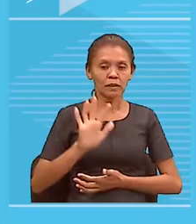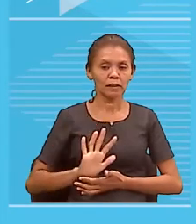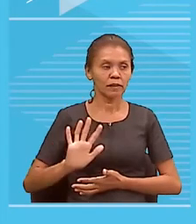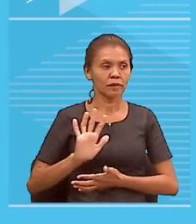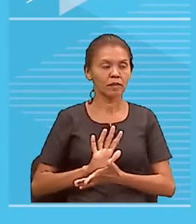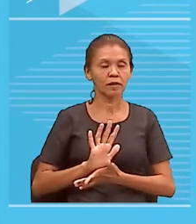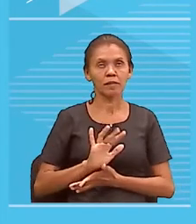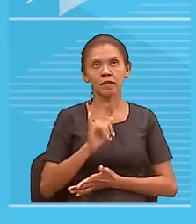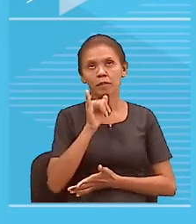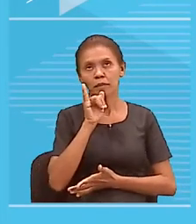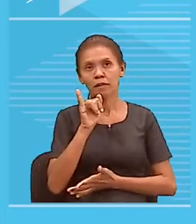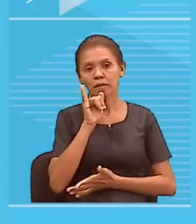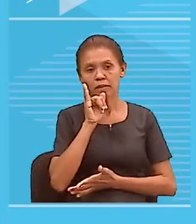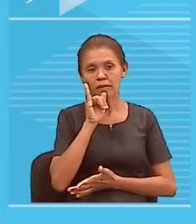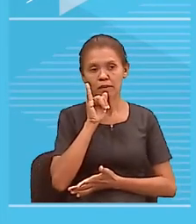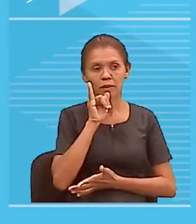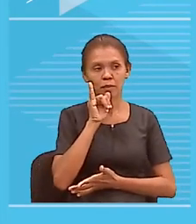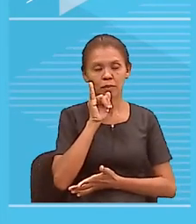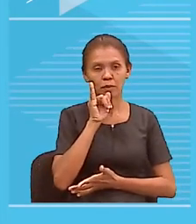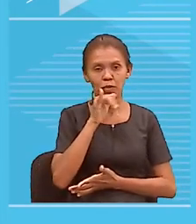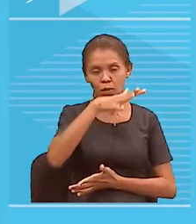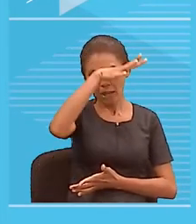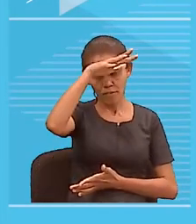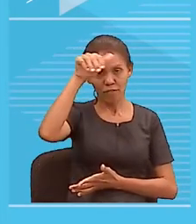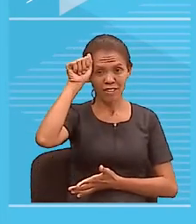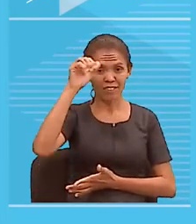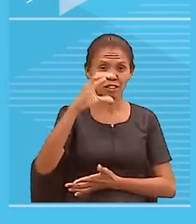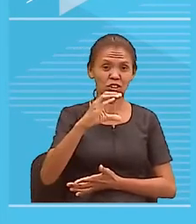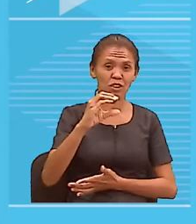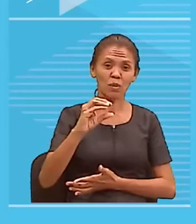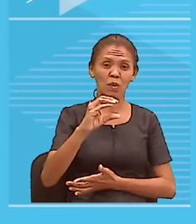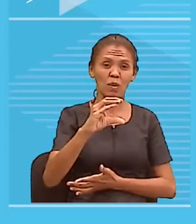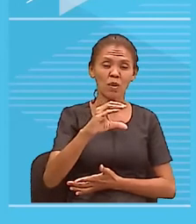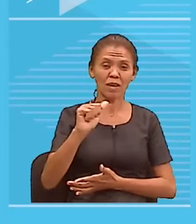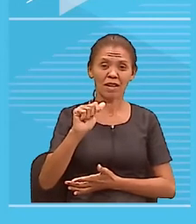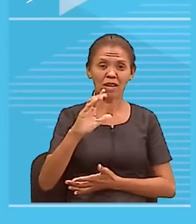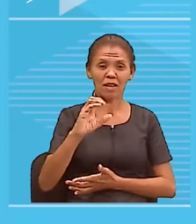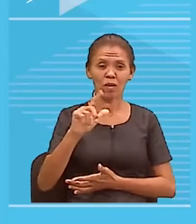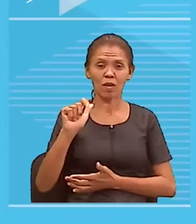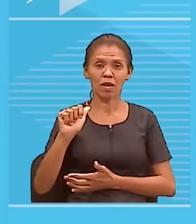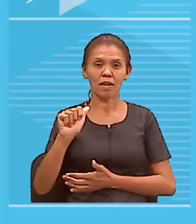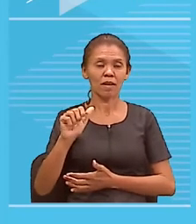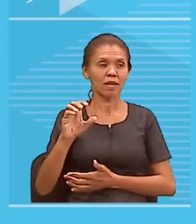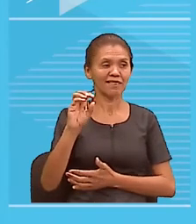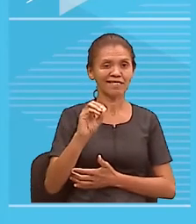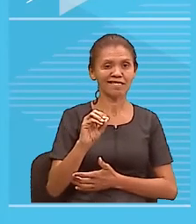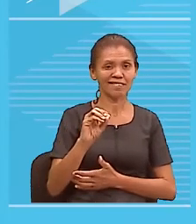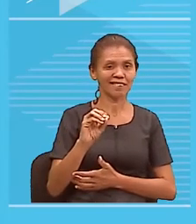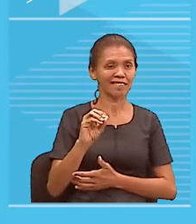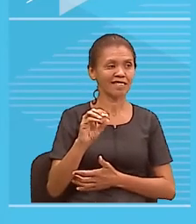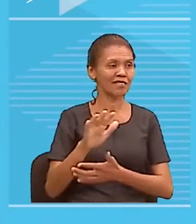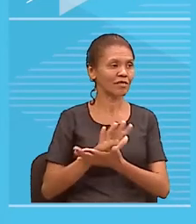vejo a coca-cola zero e ela não tem açúcar mas ela tem aspartame ou fenil-alanina